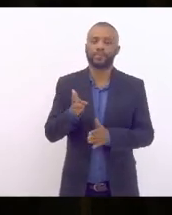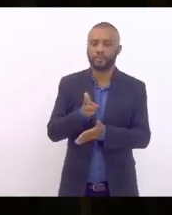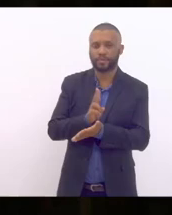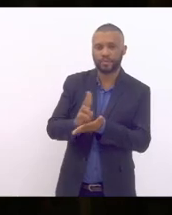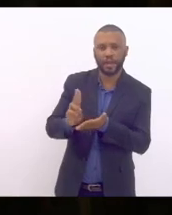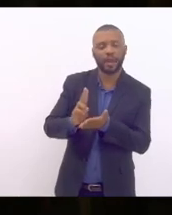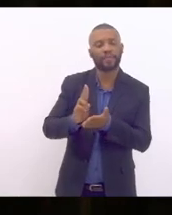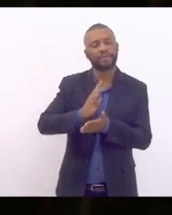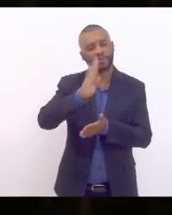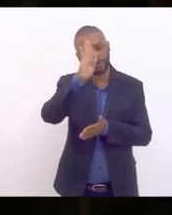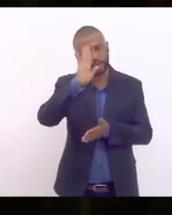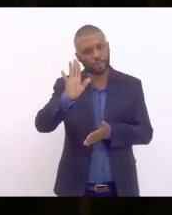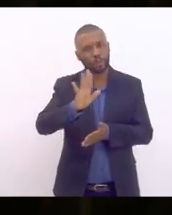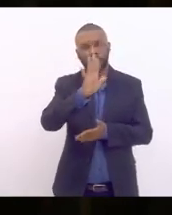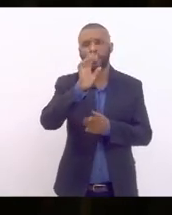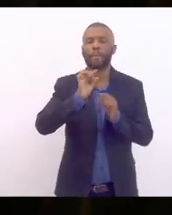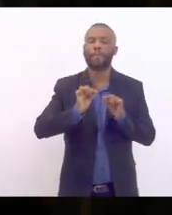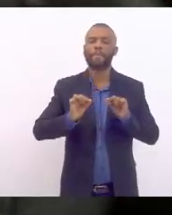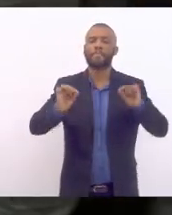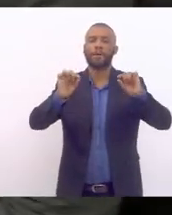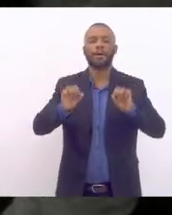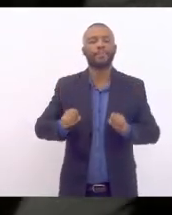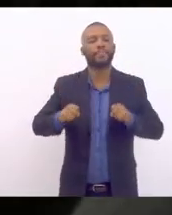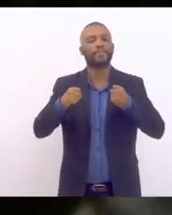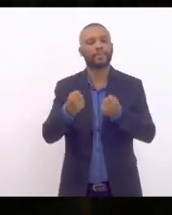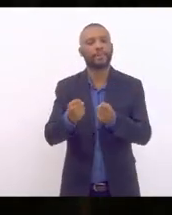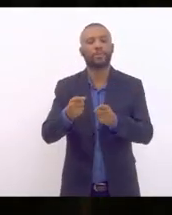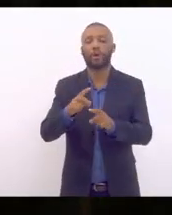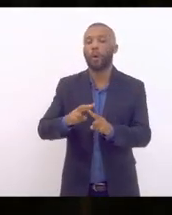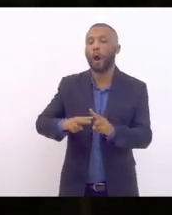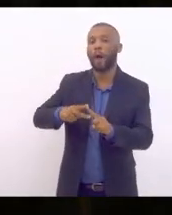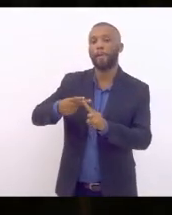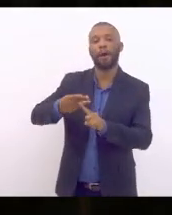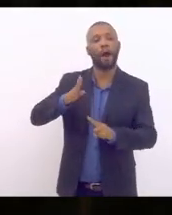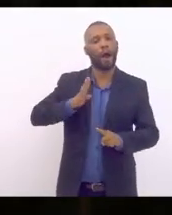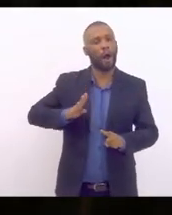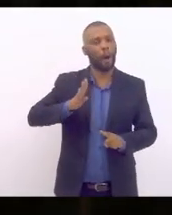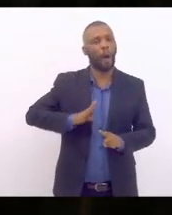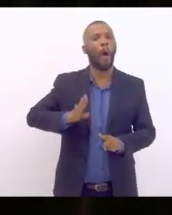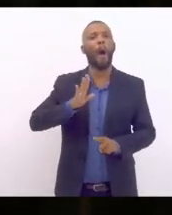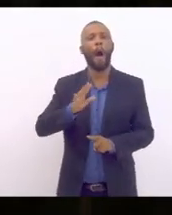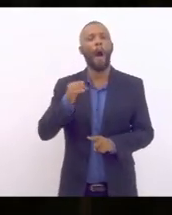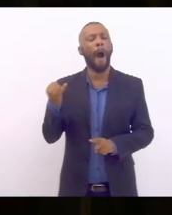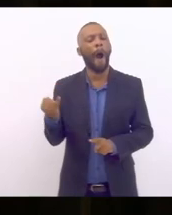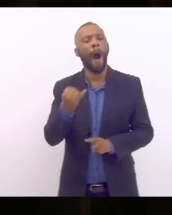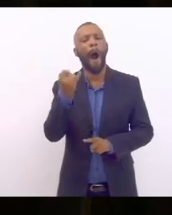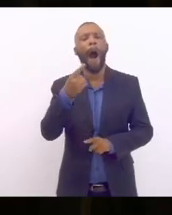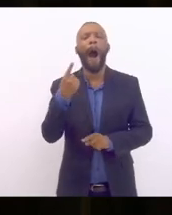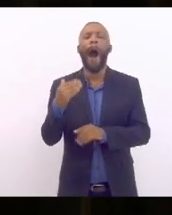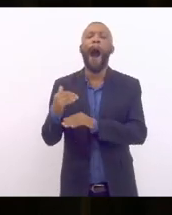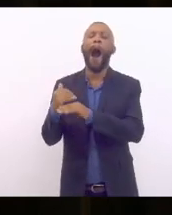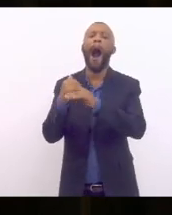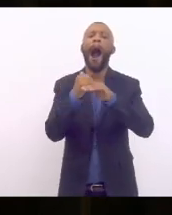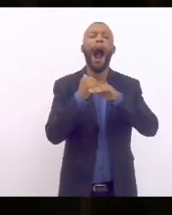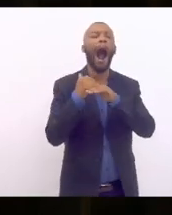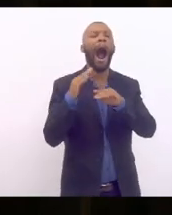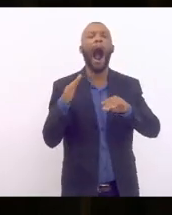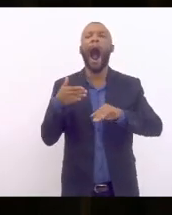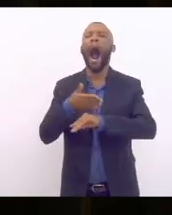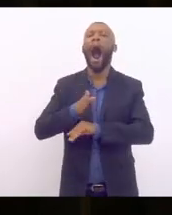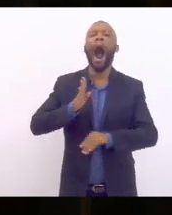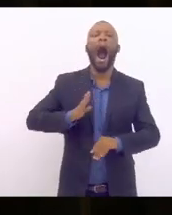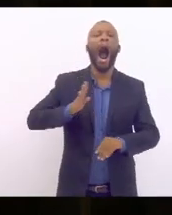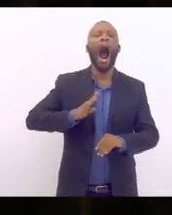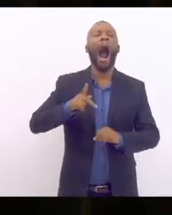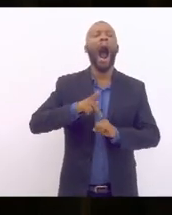país defendendo não só o reajuste das bolsas demais a importância da gente universalizar o acesso às bolsas